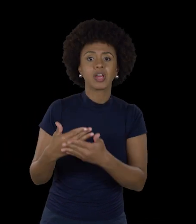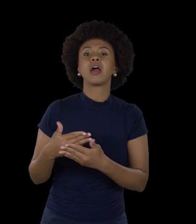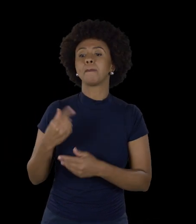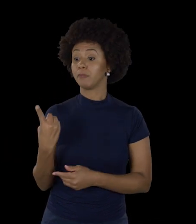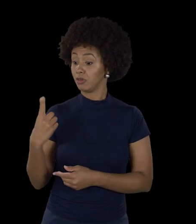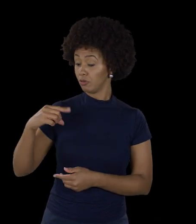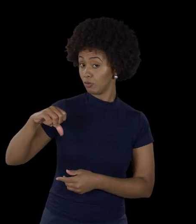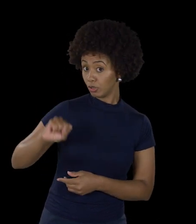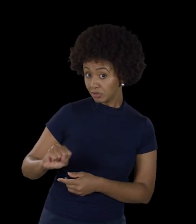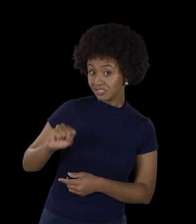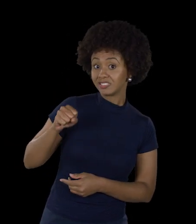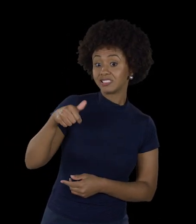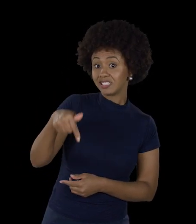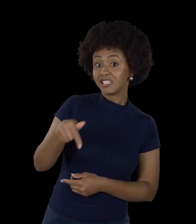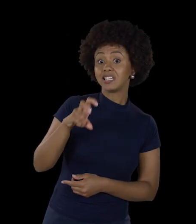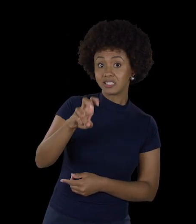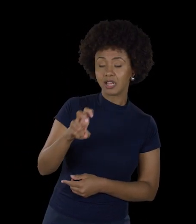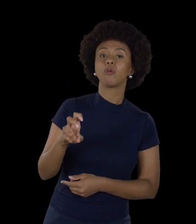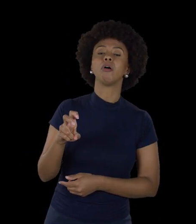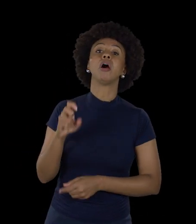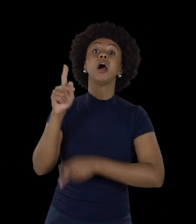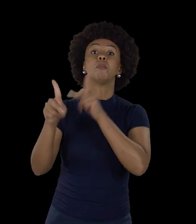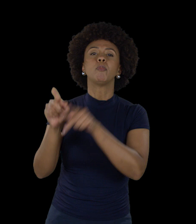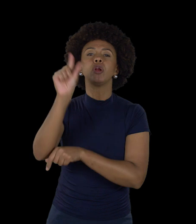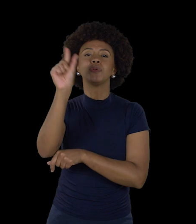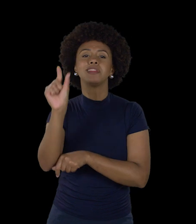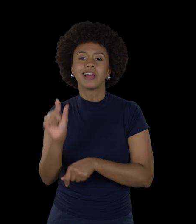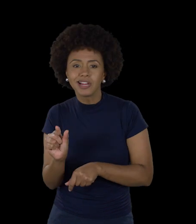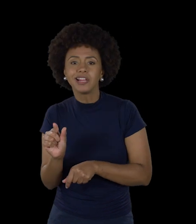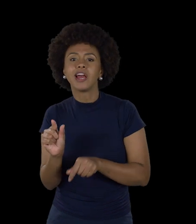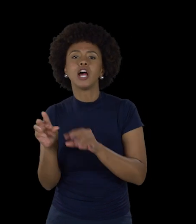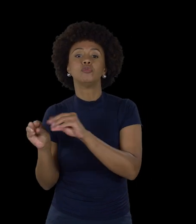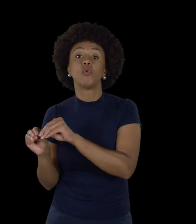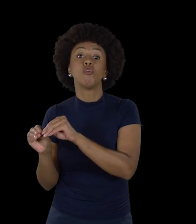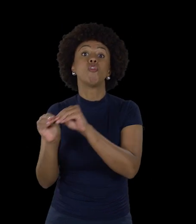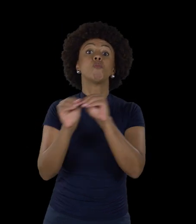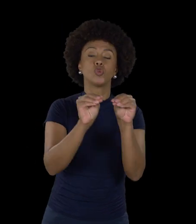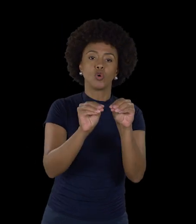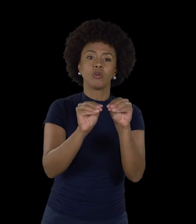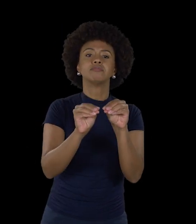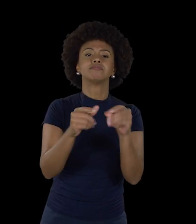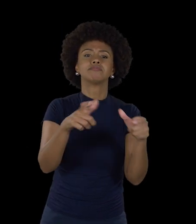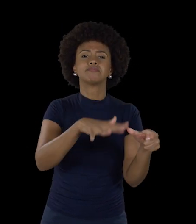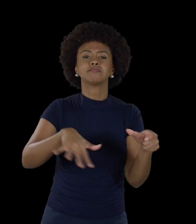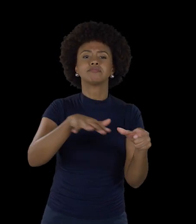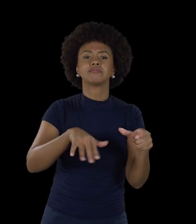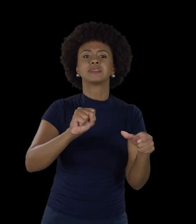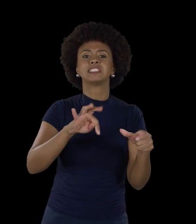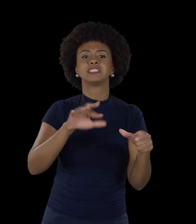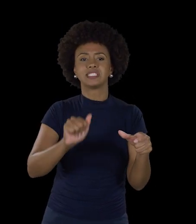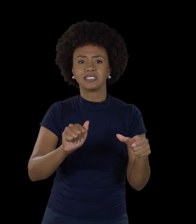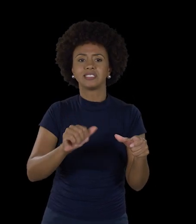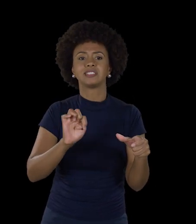subiram a serra rumo à colônia de Santa Leopoldina, estabelecendo-se um pouco mais acima, em Santa Teresa e Venda Nova de